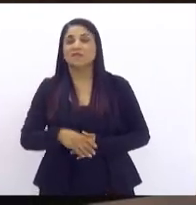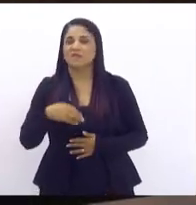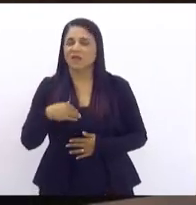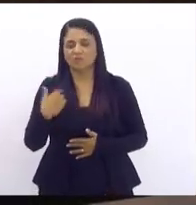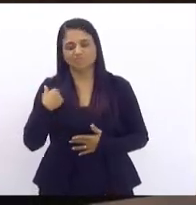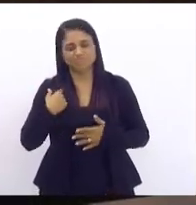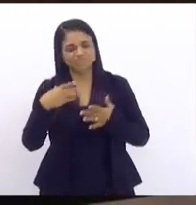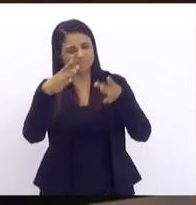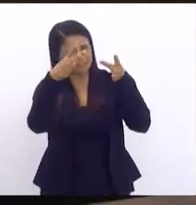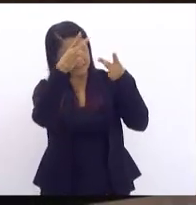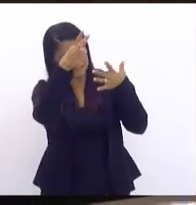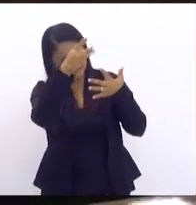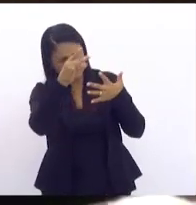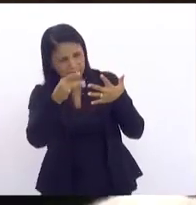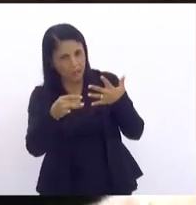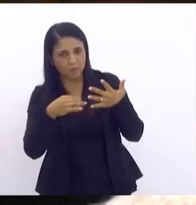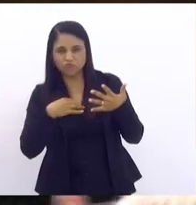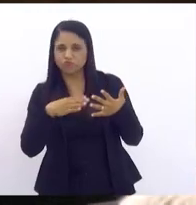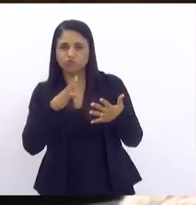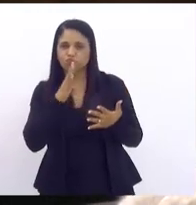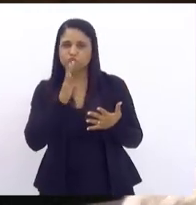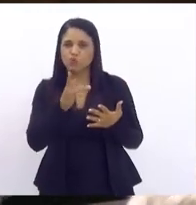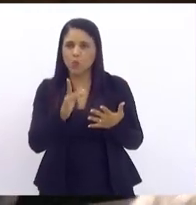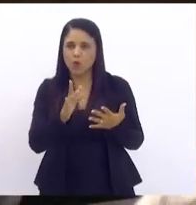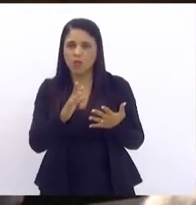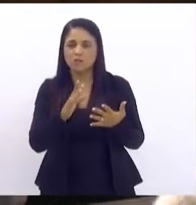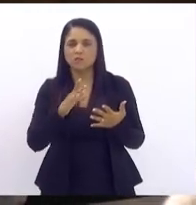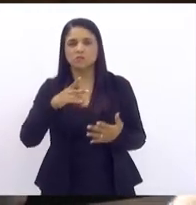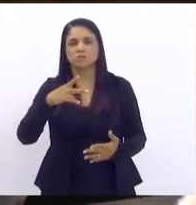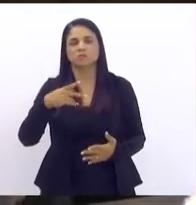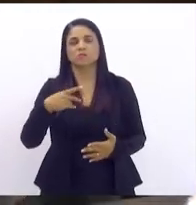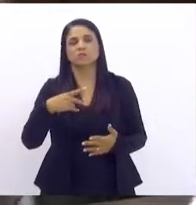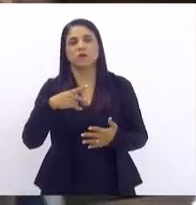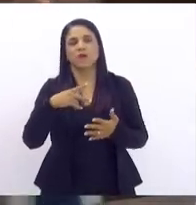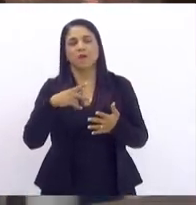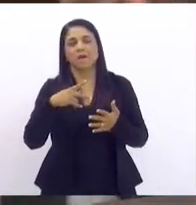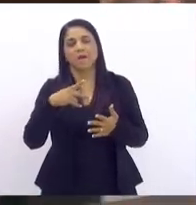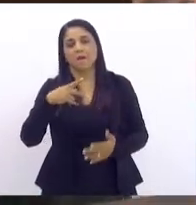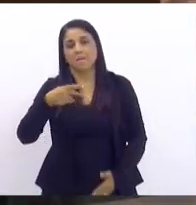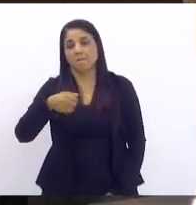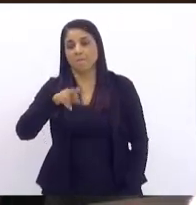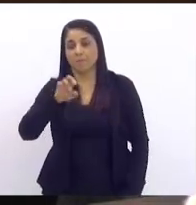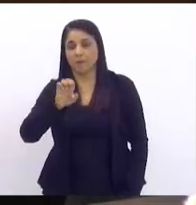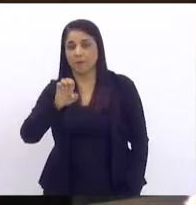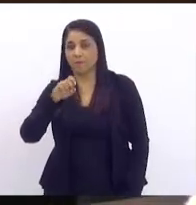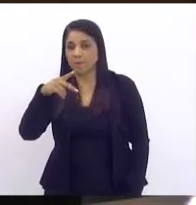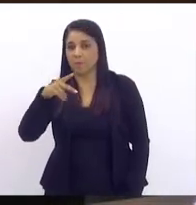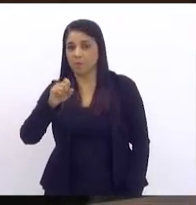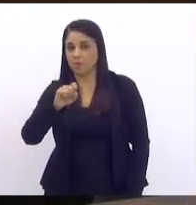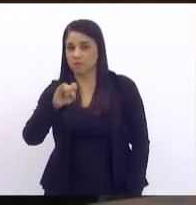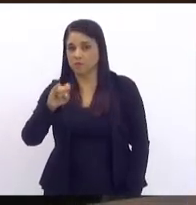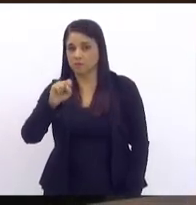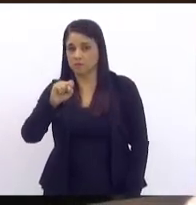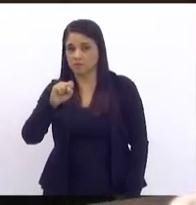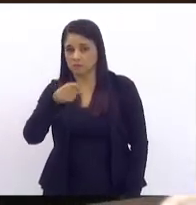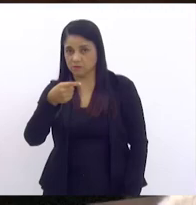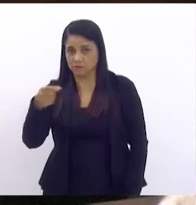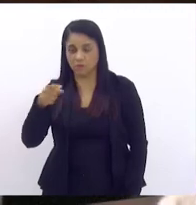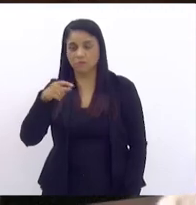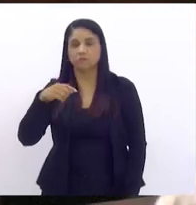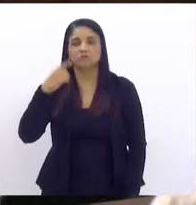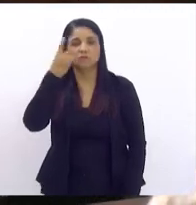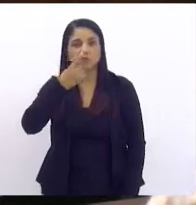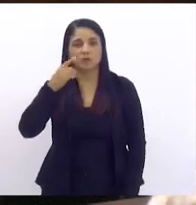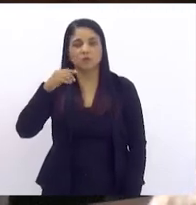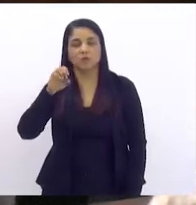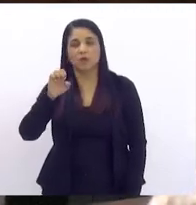com detalhe a proposição do deputado Elton Cristo, mas eu vejo o seguinte: tudo que for para